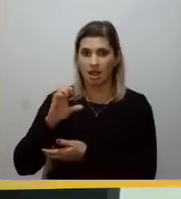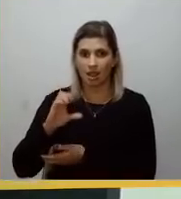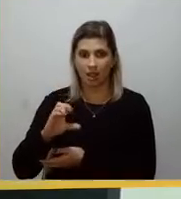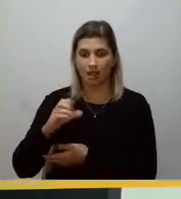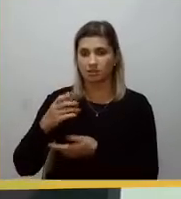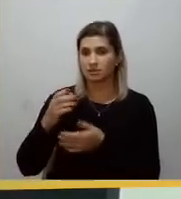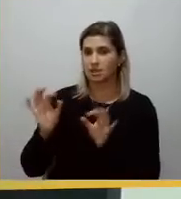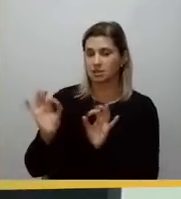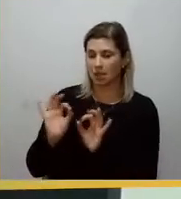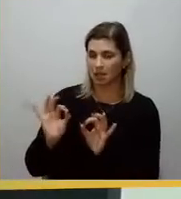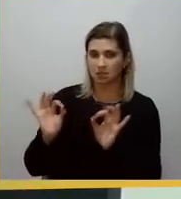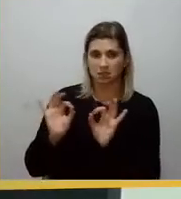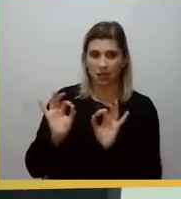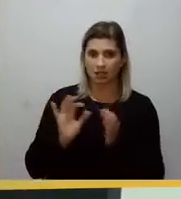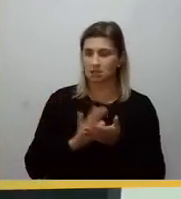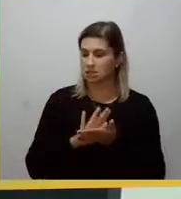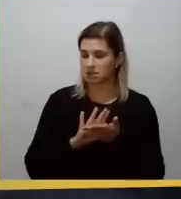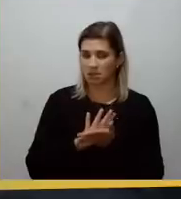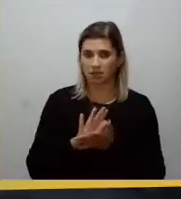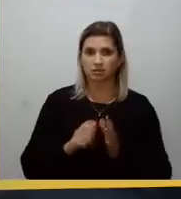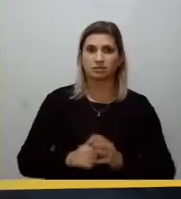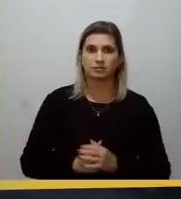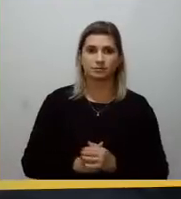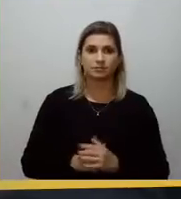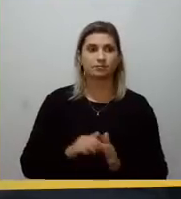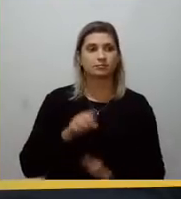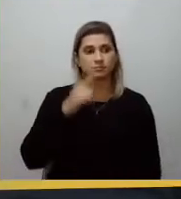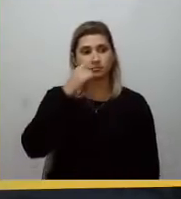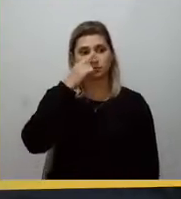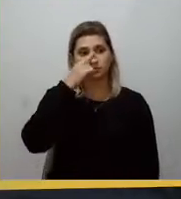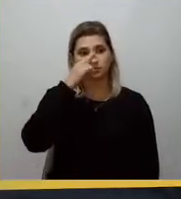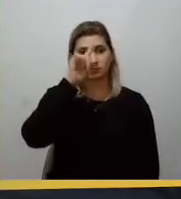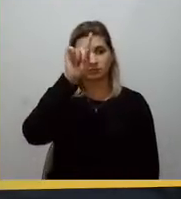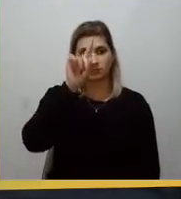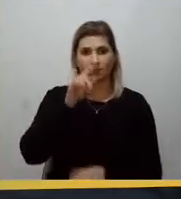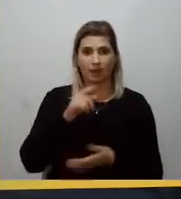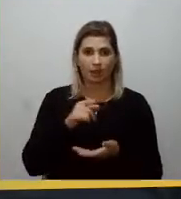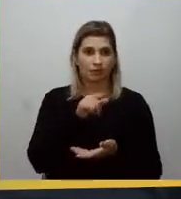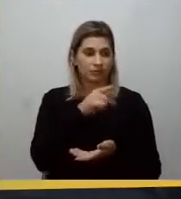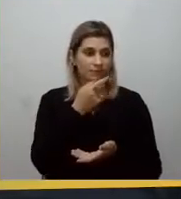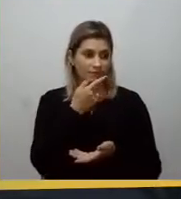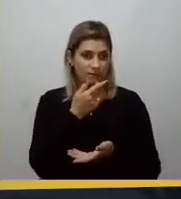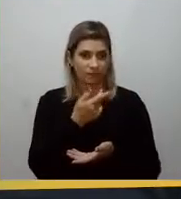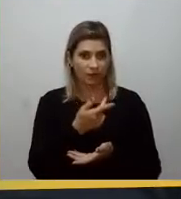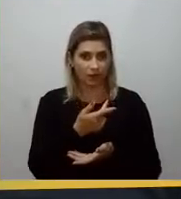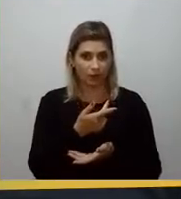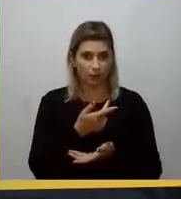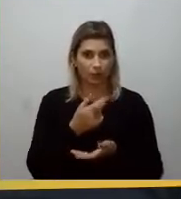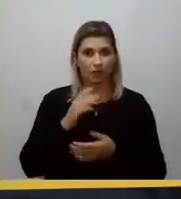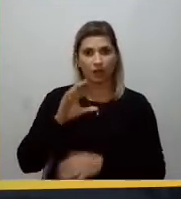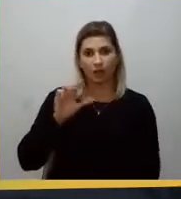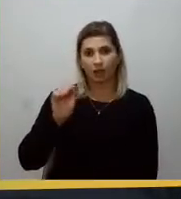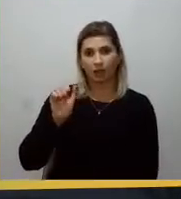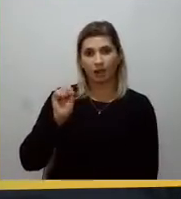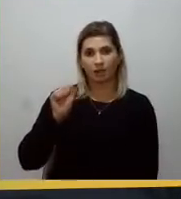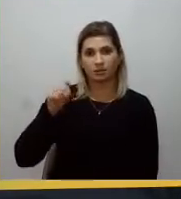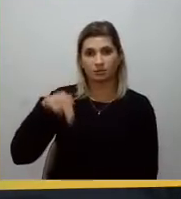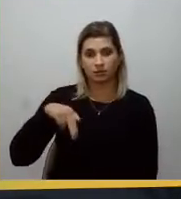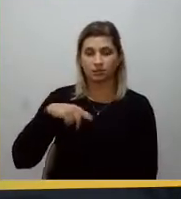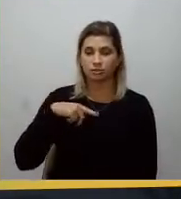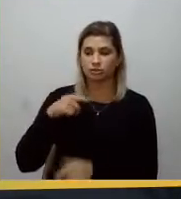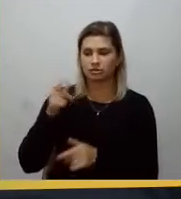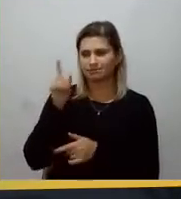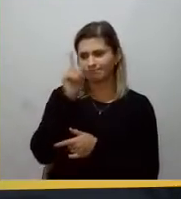nenhuma delas, nenhuma ação. Mas a ideia, porque o senhor falou que a Casan estava com dificuldades, né? Sim. Então